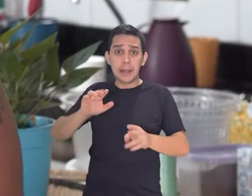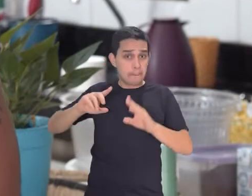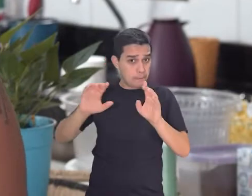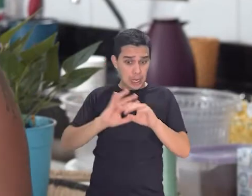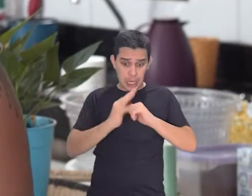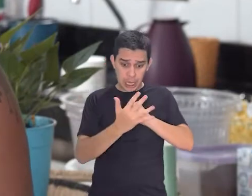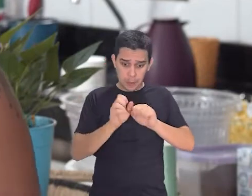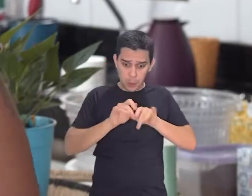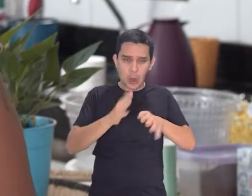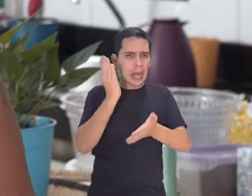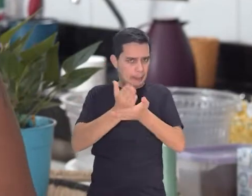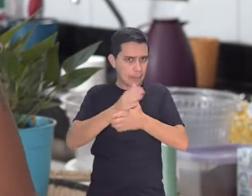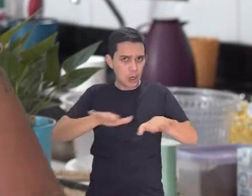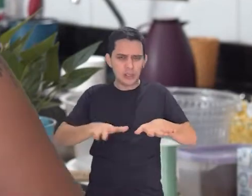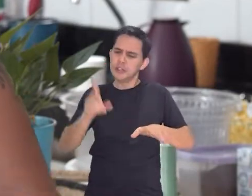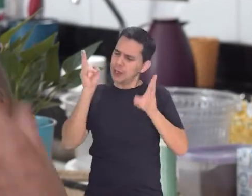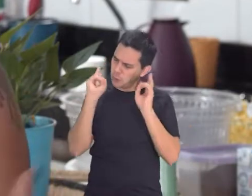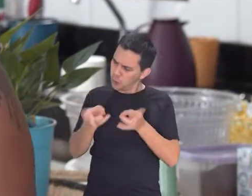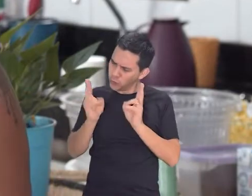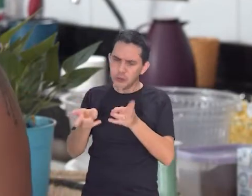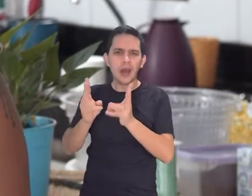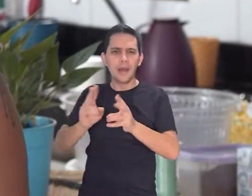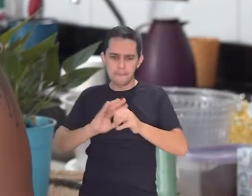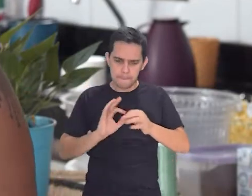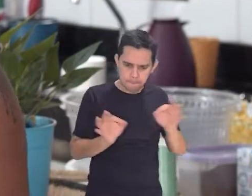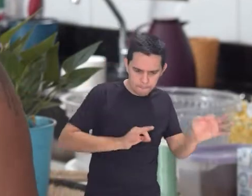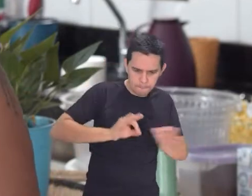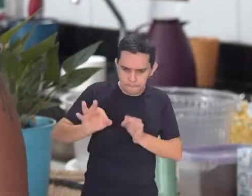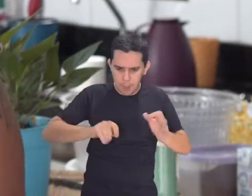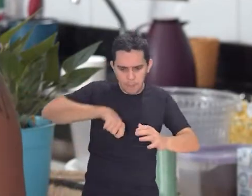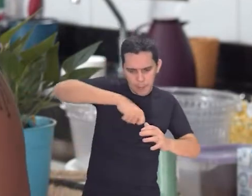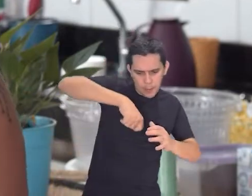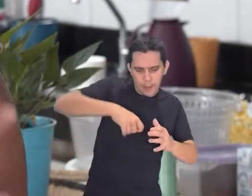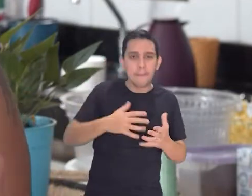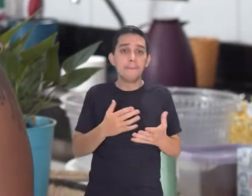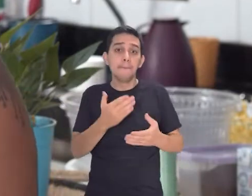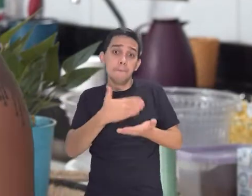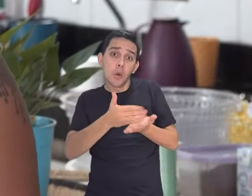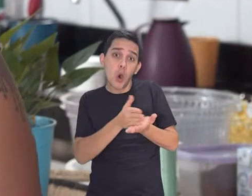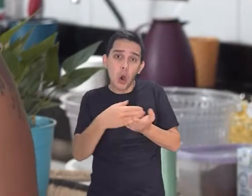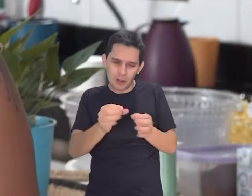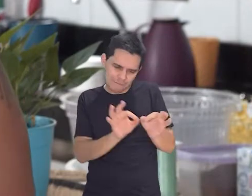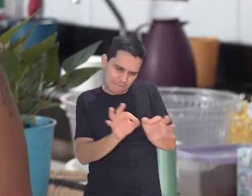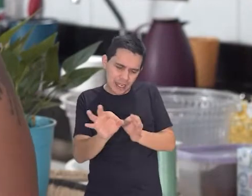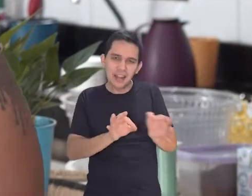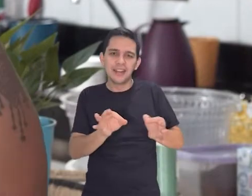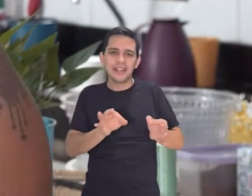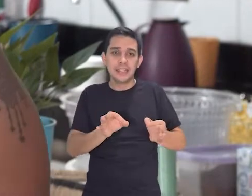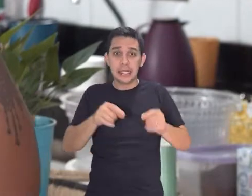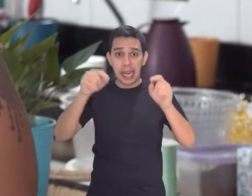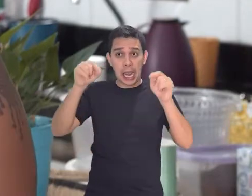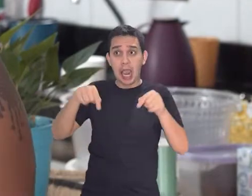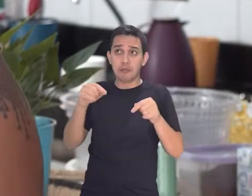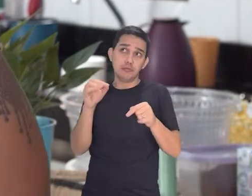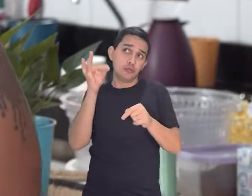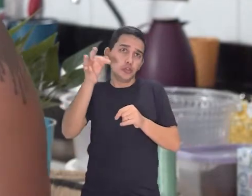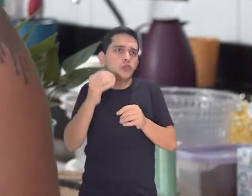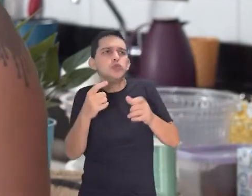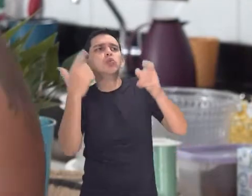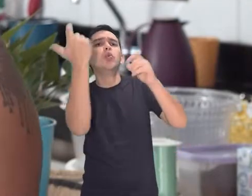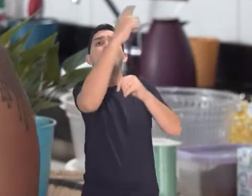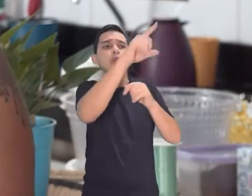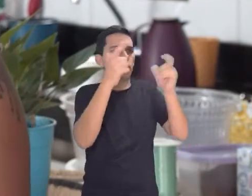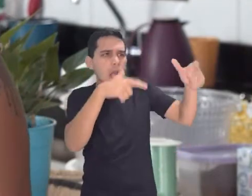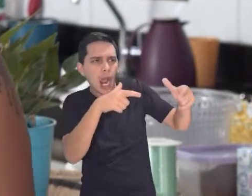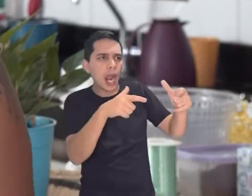né, aperfeiçoar, né, montar de repente um espacinho ali mais bonitinho, um negócio, né, como vocês podem ver, é um lugar que é feito na